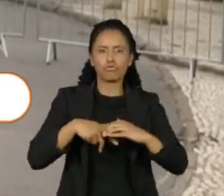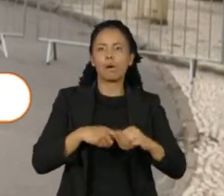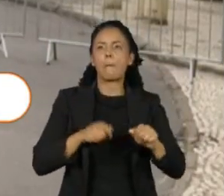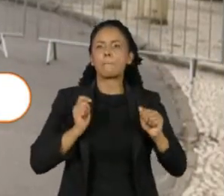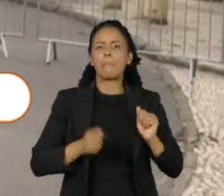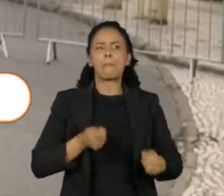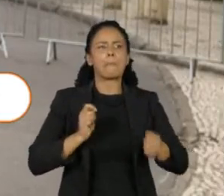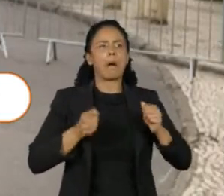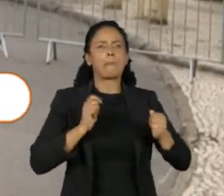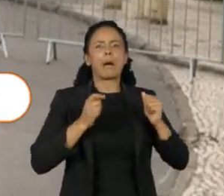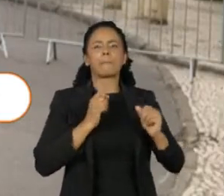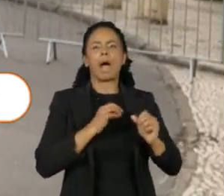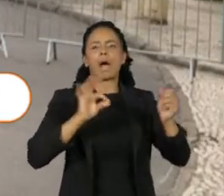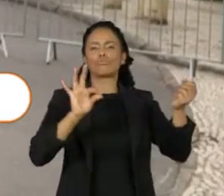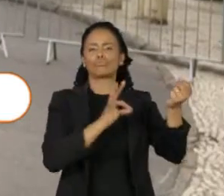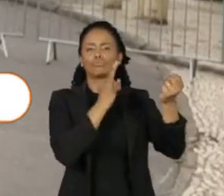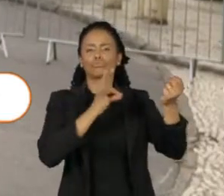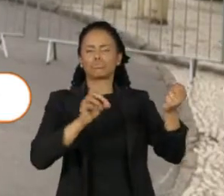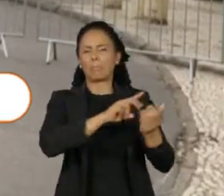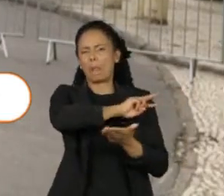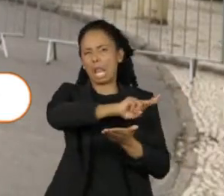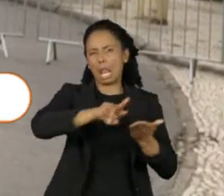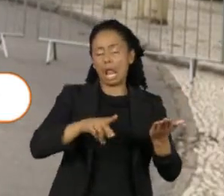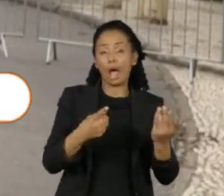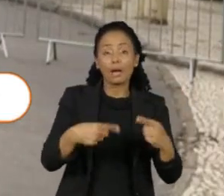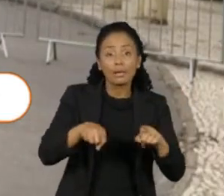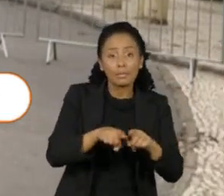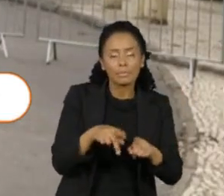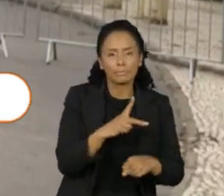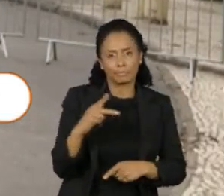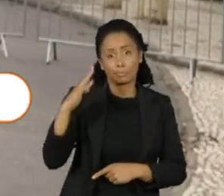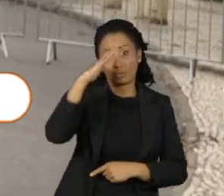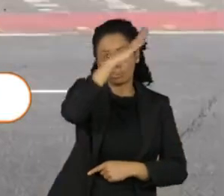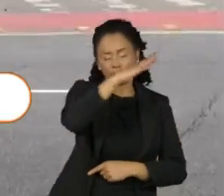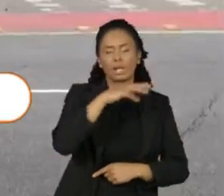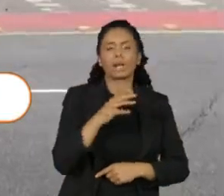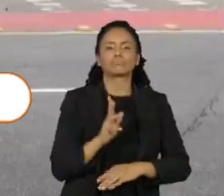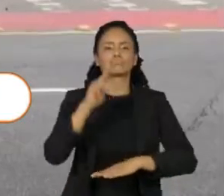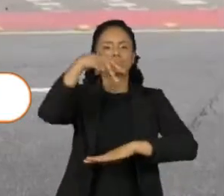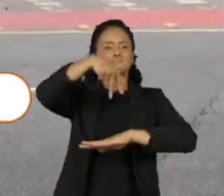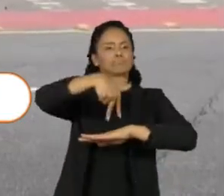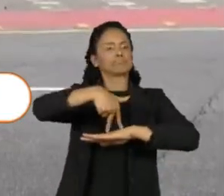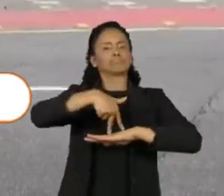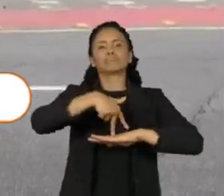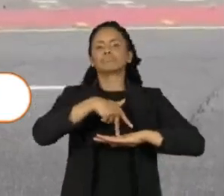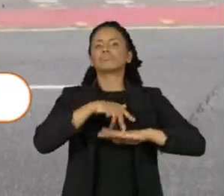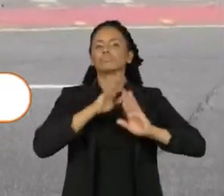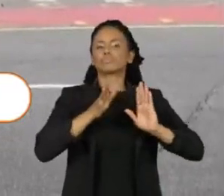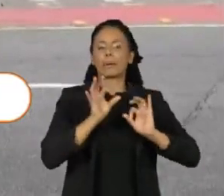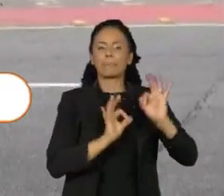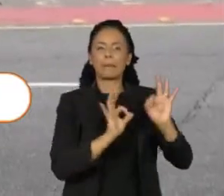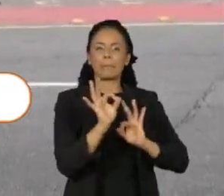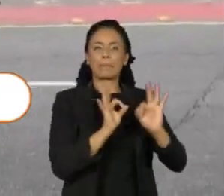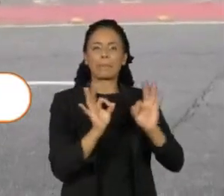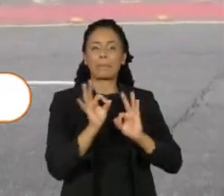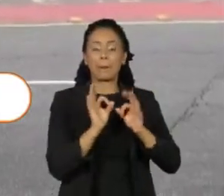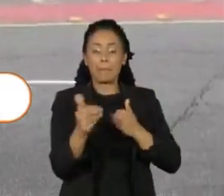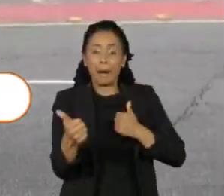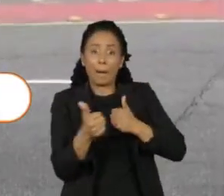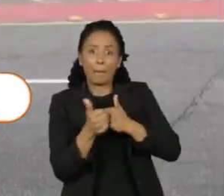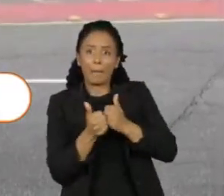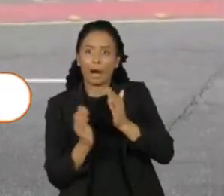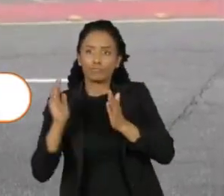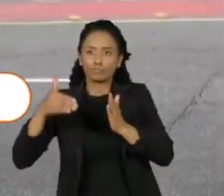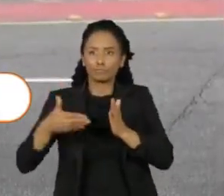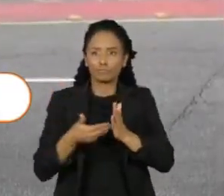entre elas o presidente Jair bolsonaro vão ficar em um palco montado ao lado do Forte de Copacabana